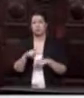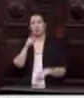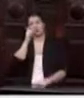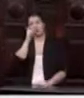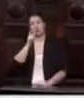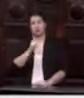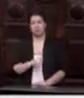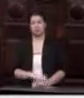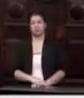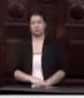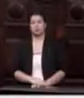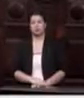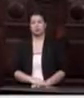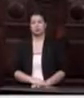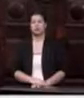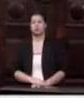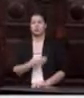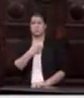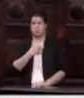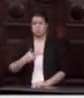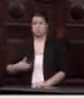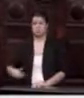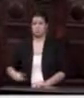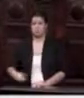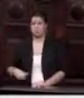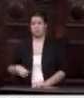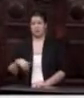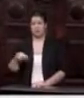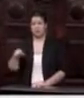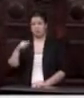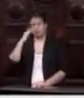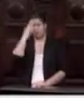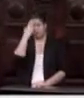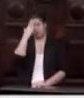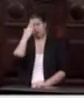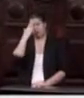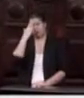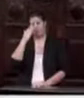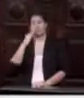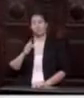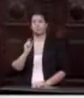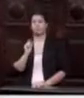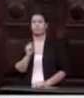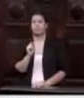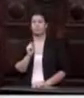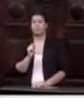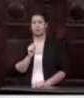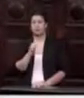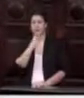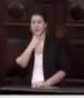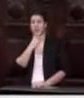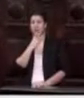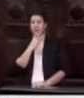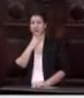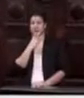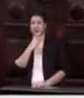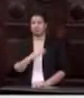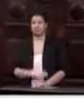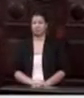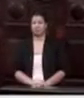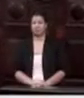interessante. Os próprios governantes do Estado estão reconhecendo que a oposição tem razão. Eu estou